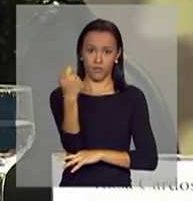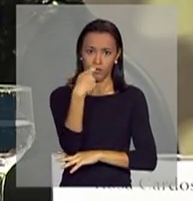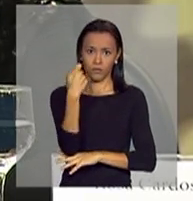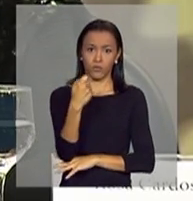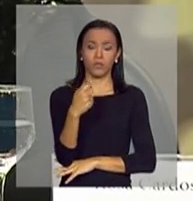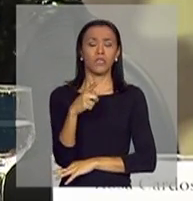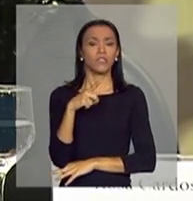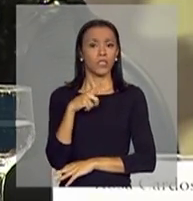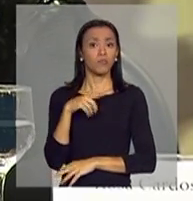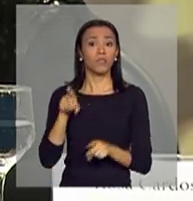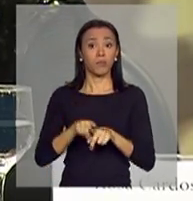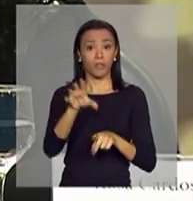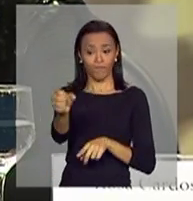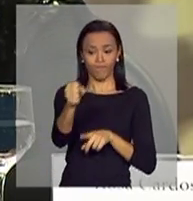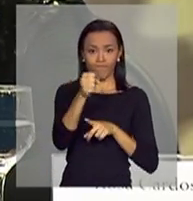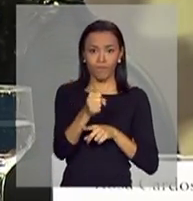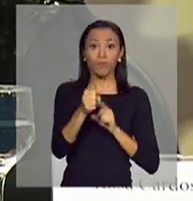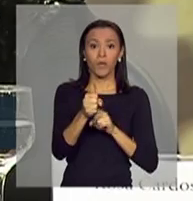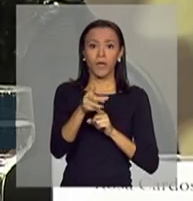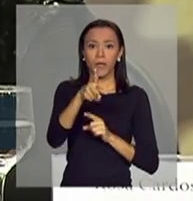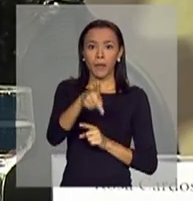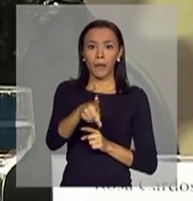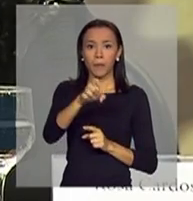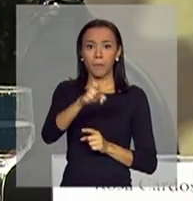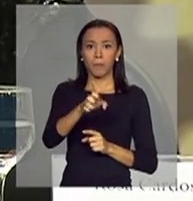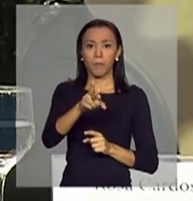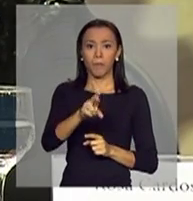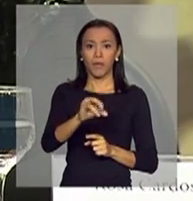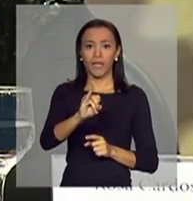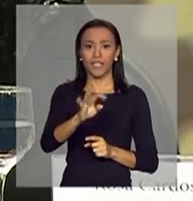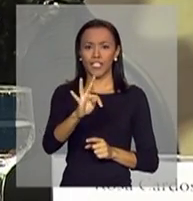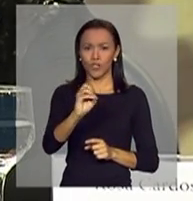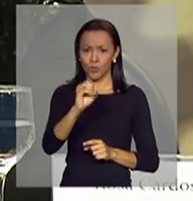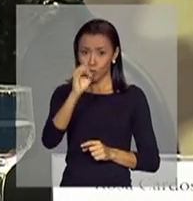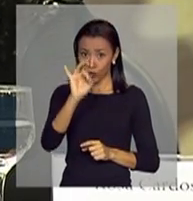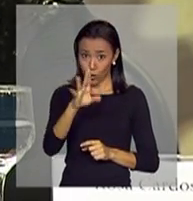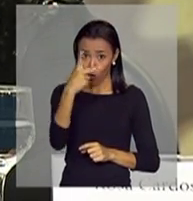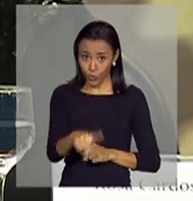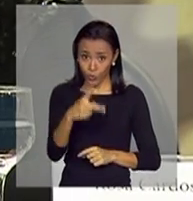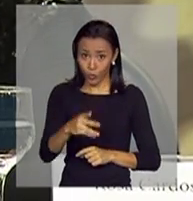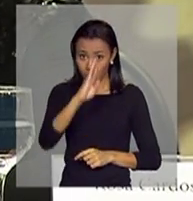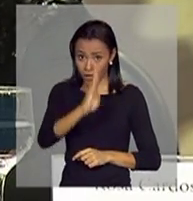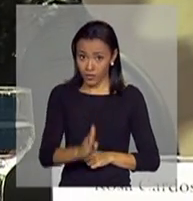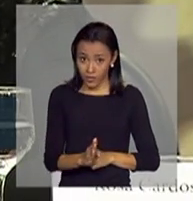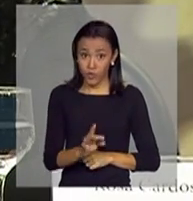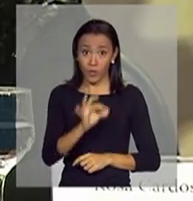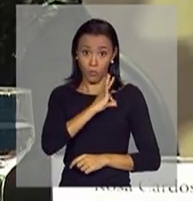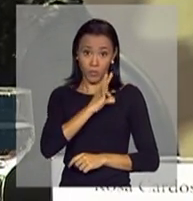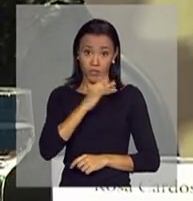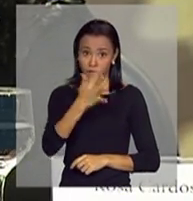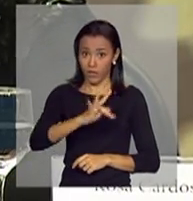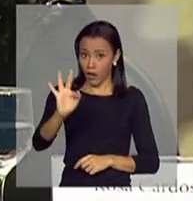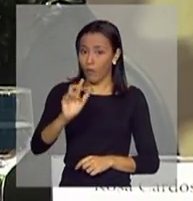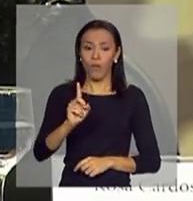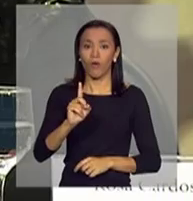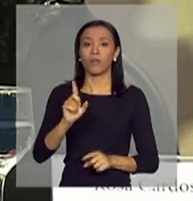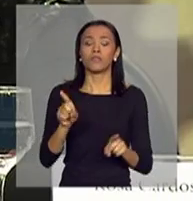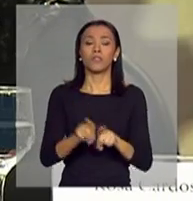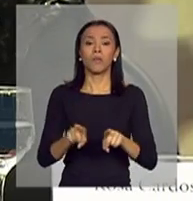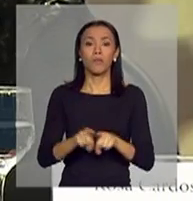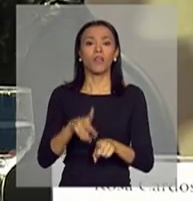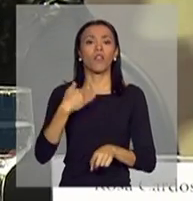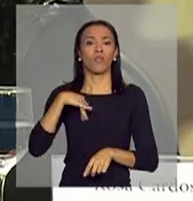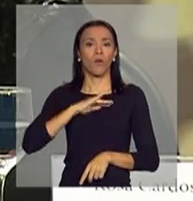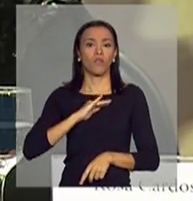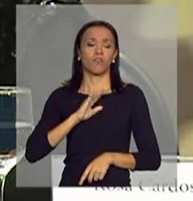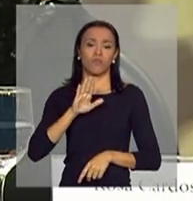alguns peritos, porque não vão ser somente peritos brasileiros, não vão ser somente peritos ligados à Polícia Federal, mas nós vamos fazer